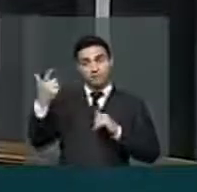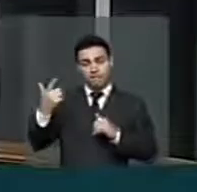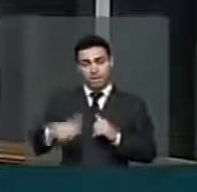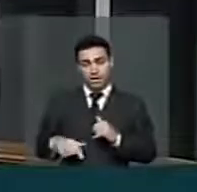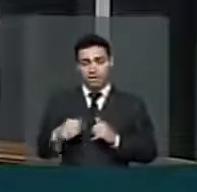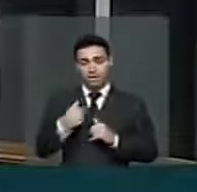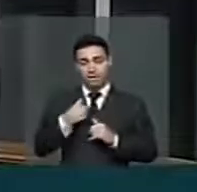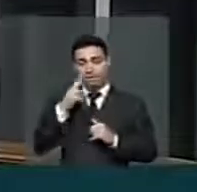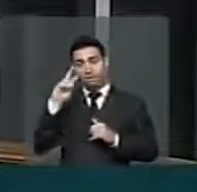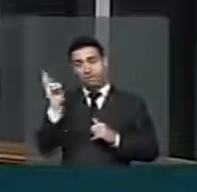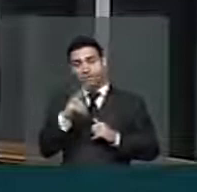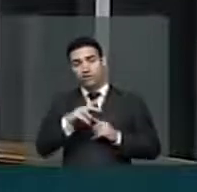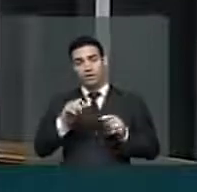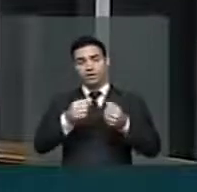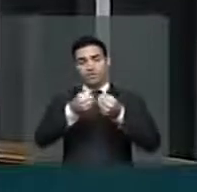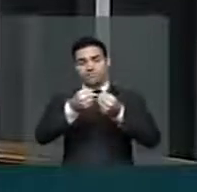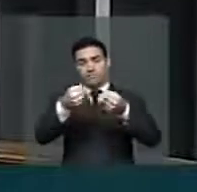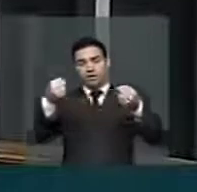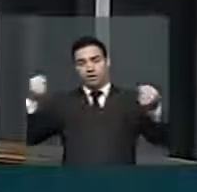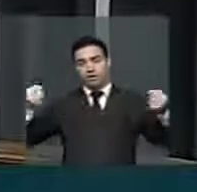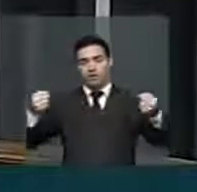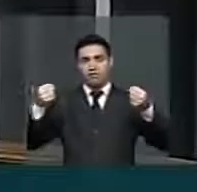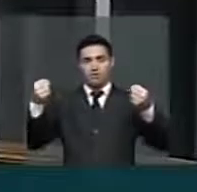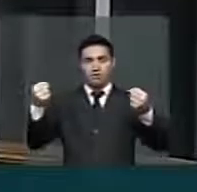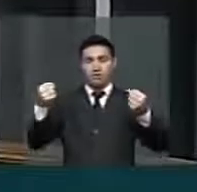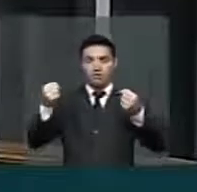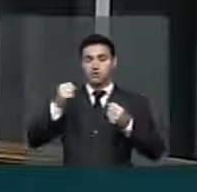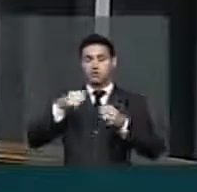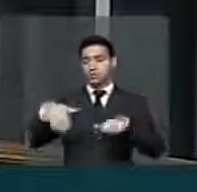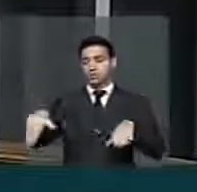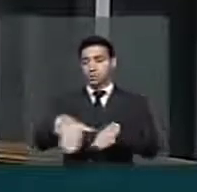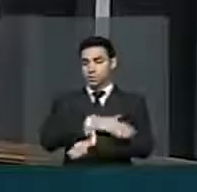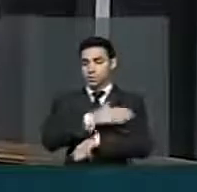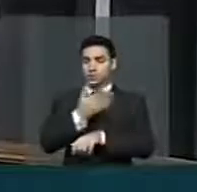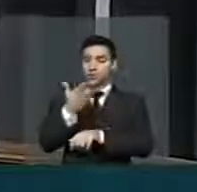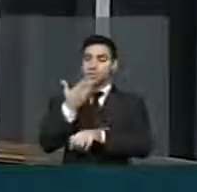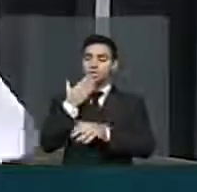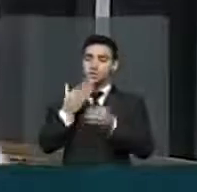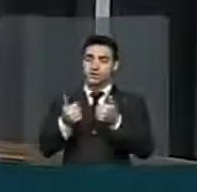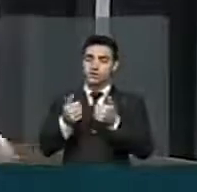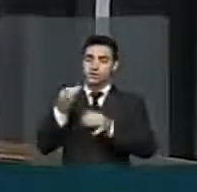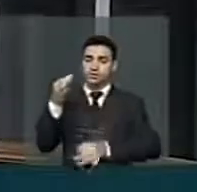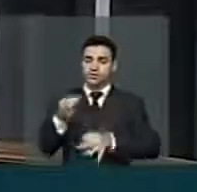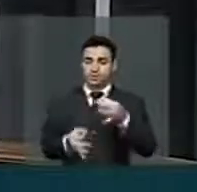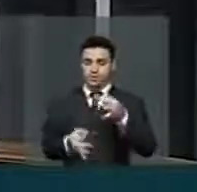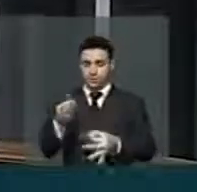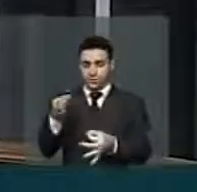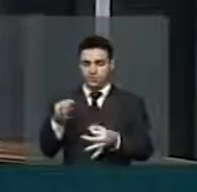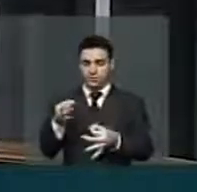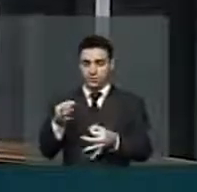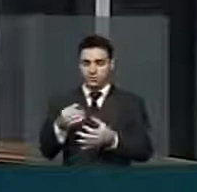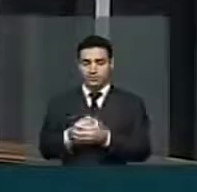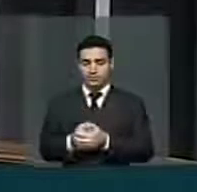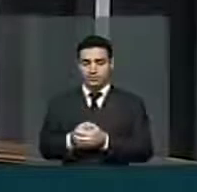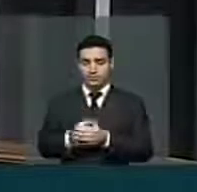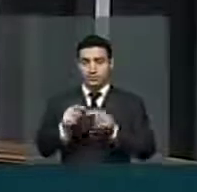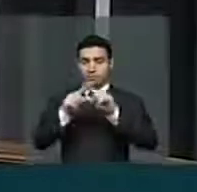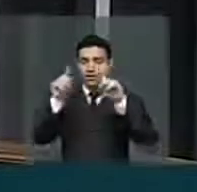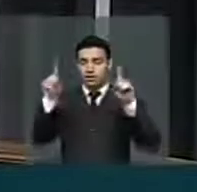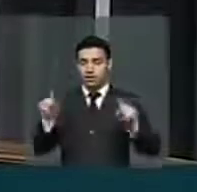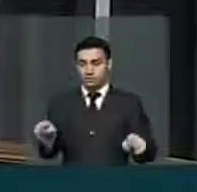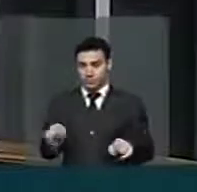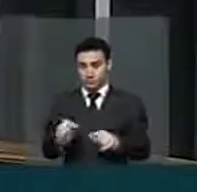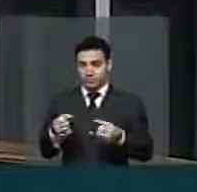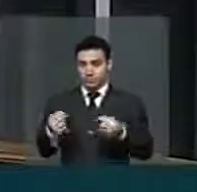ver cartazes nas ruas deste país pedindo justiça, cartazes pedindo o fim